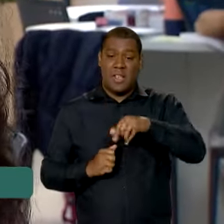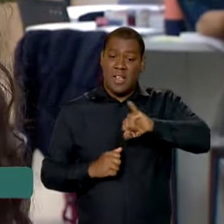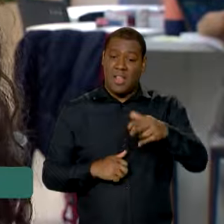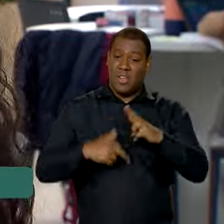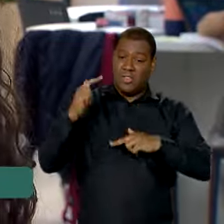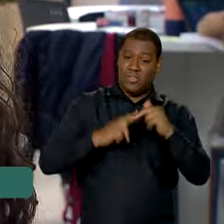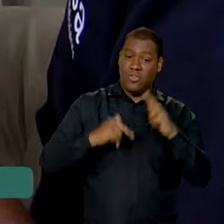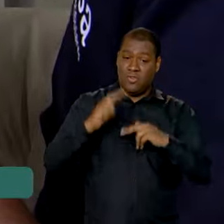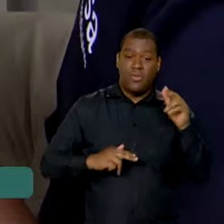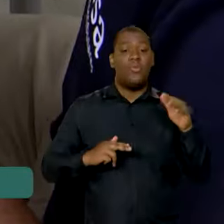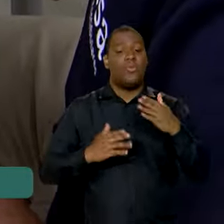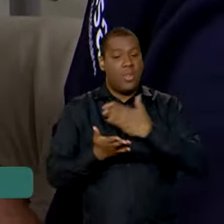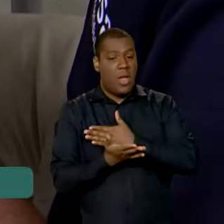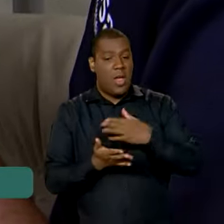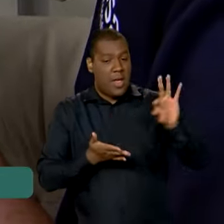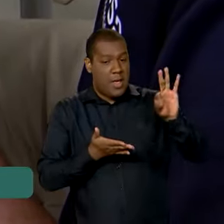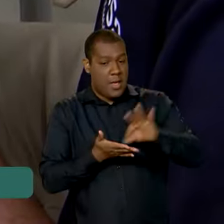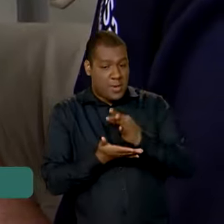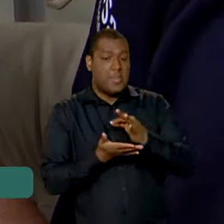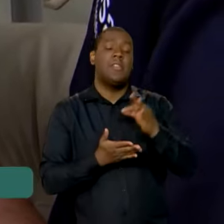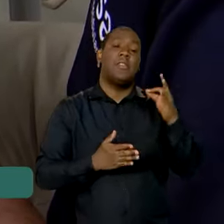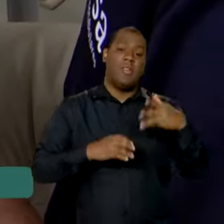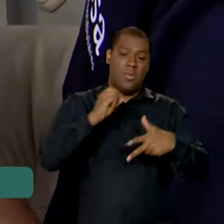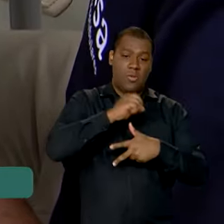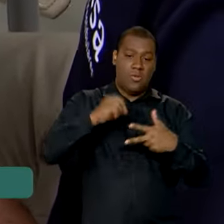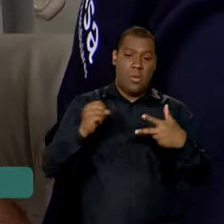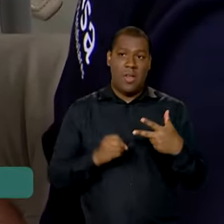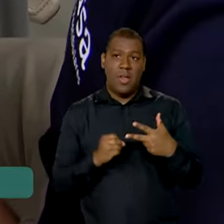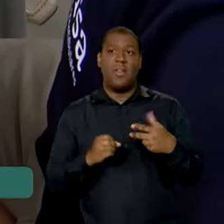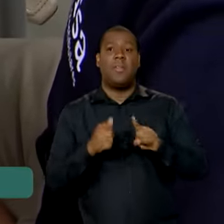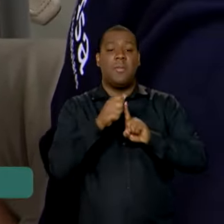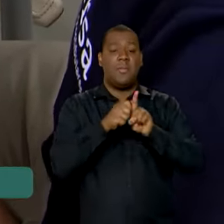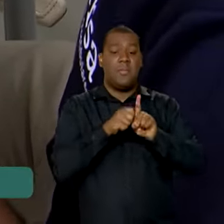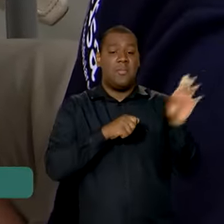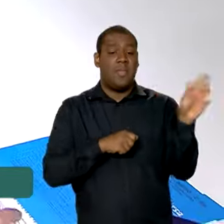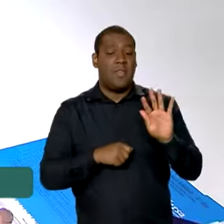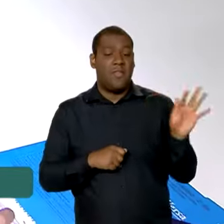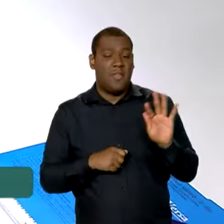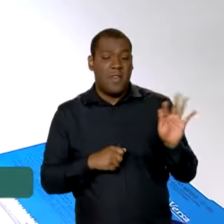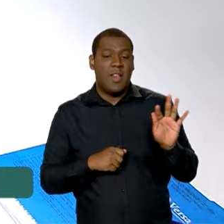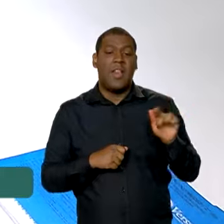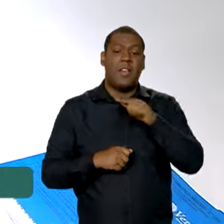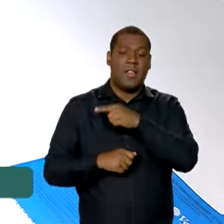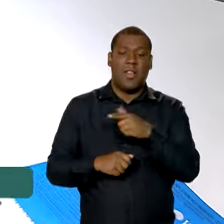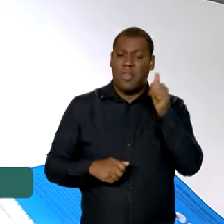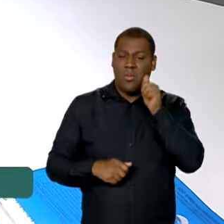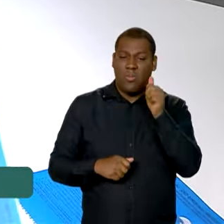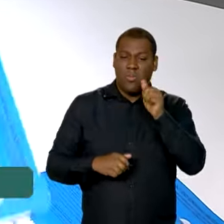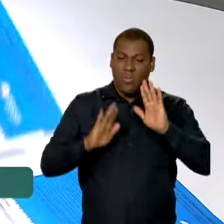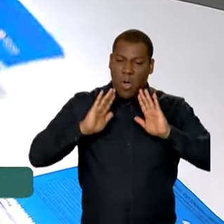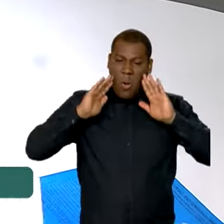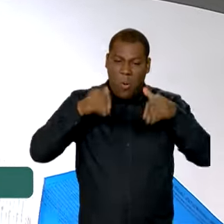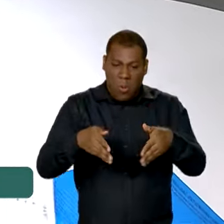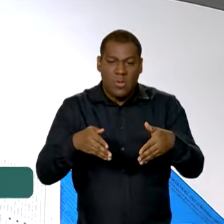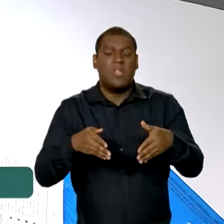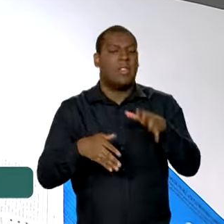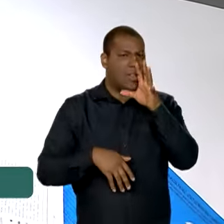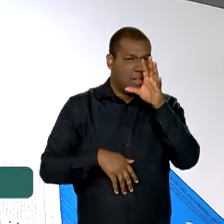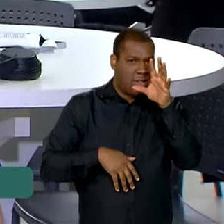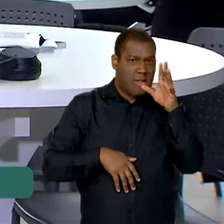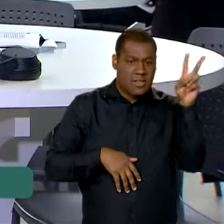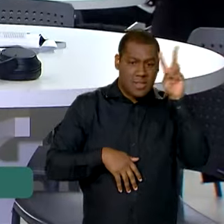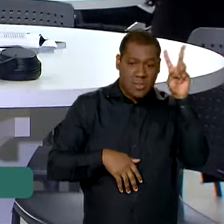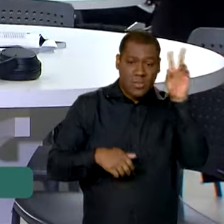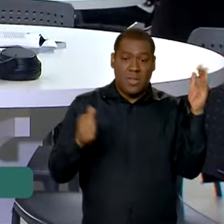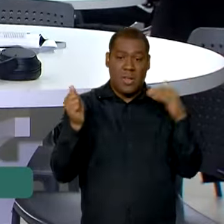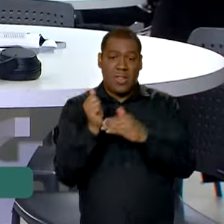de surpresa. Desde fevereiro, ela se dedica 12 horas por dia, de segunda a sábado, aos estudos.